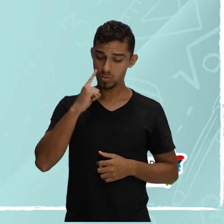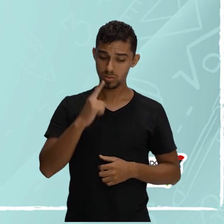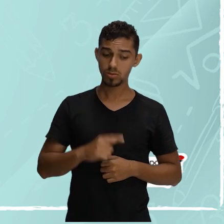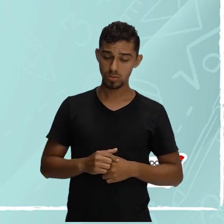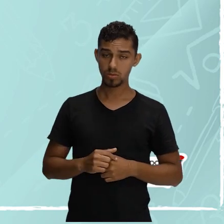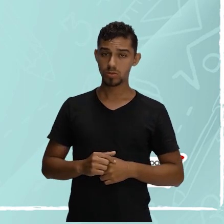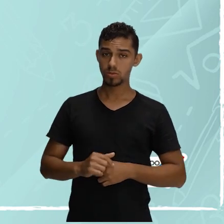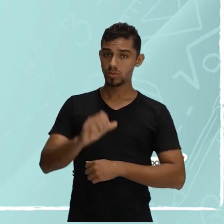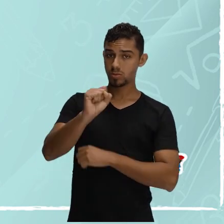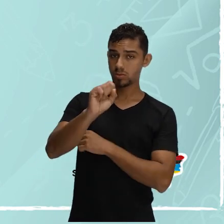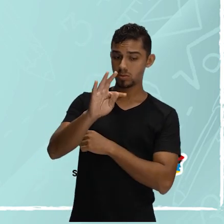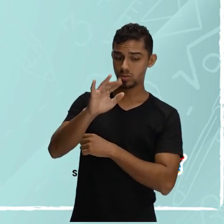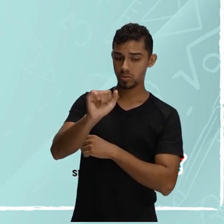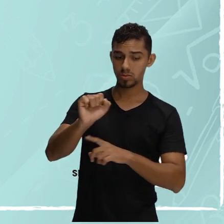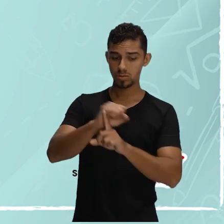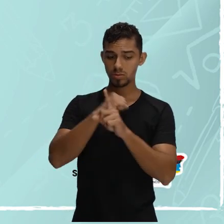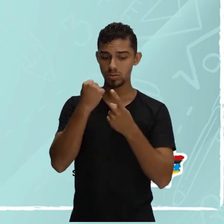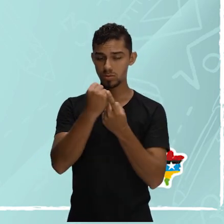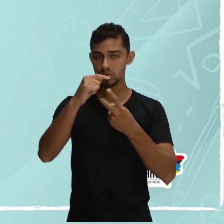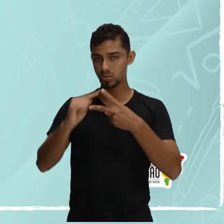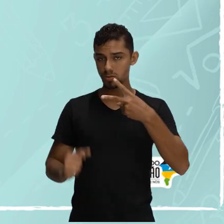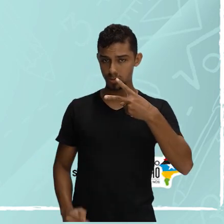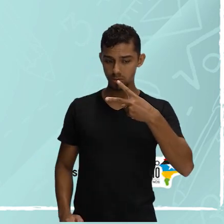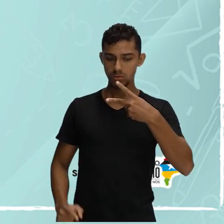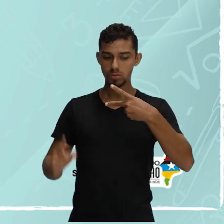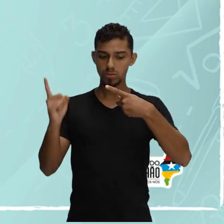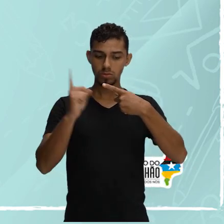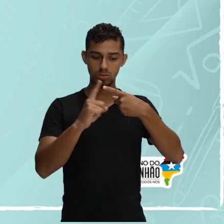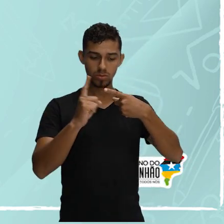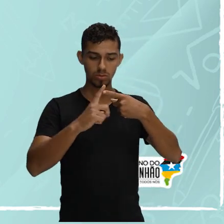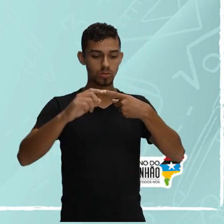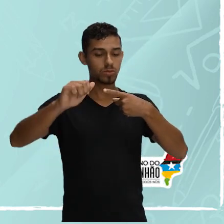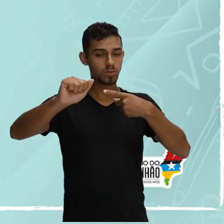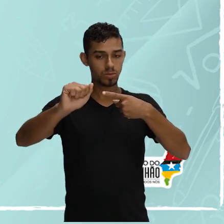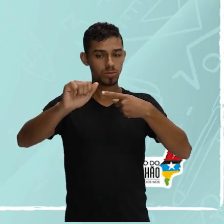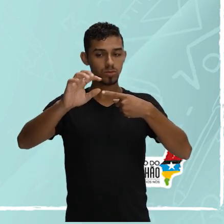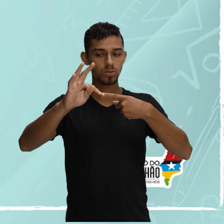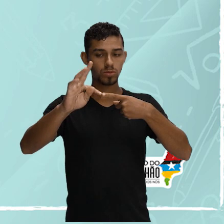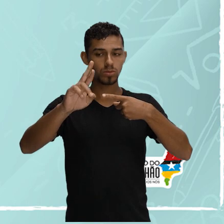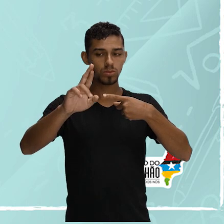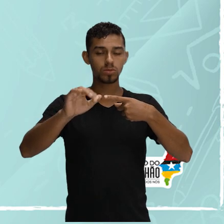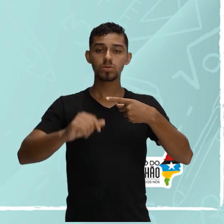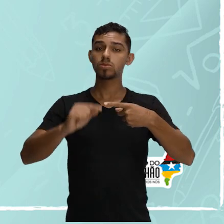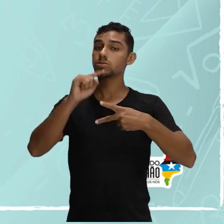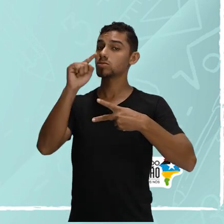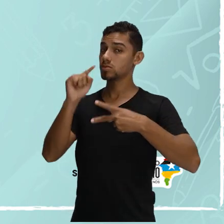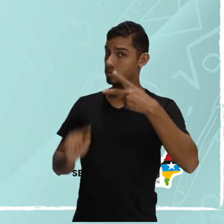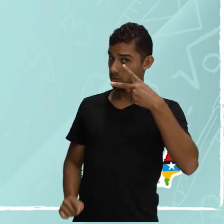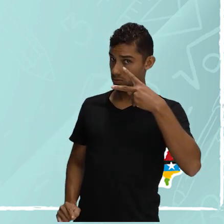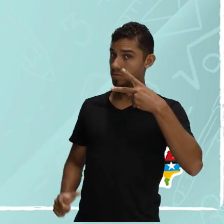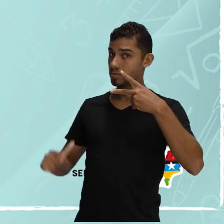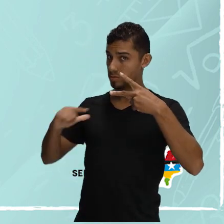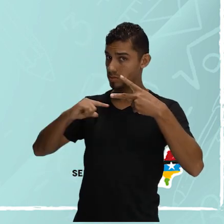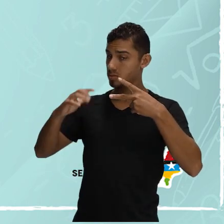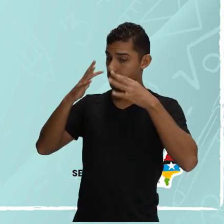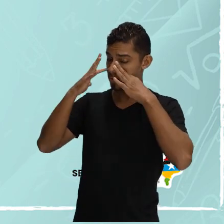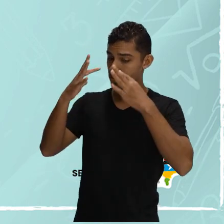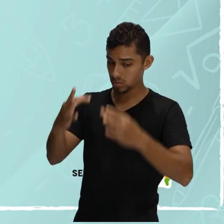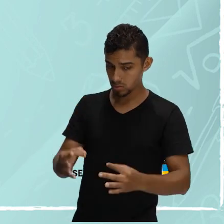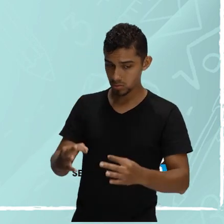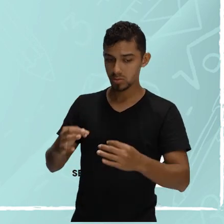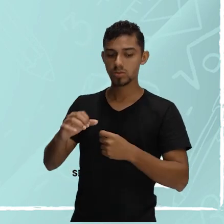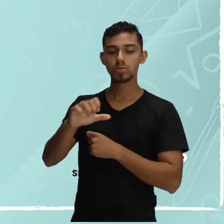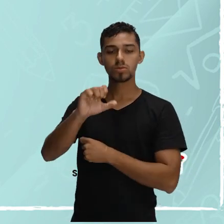O status social pode ser classificado de duas formas, certo? Atenção, existem duas formas